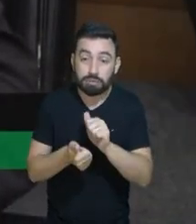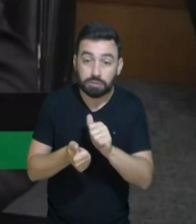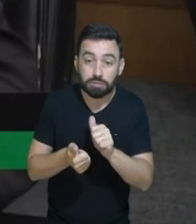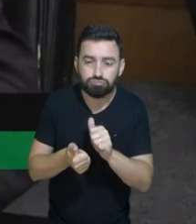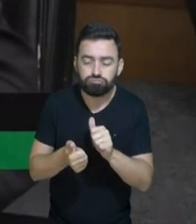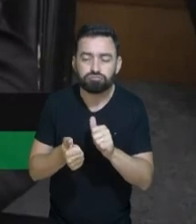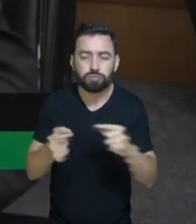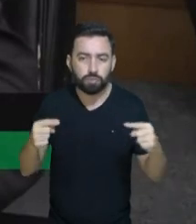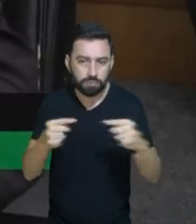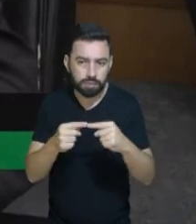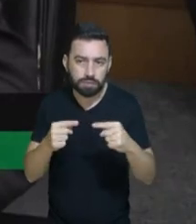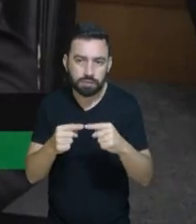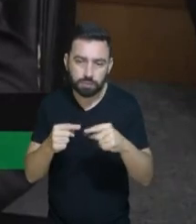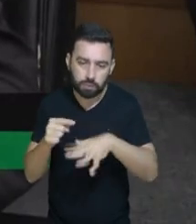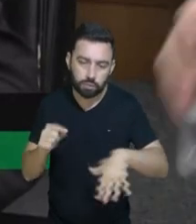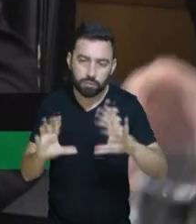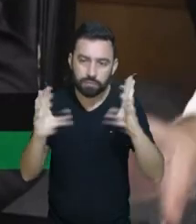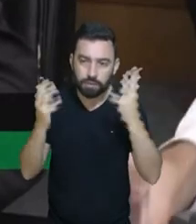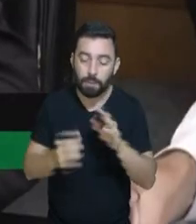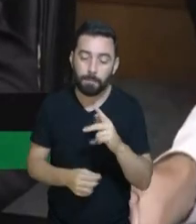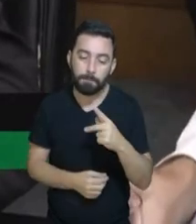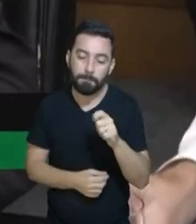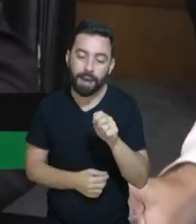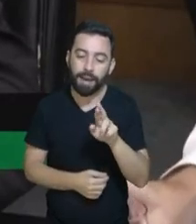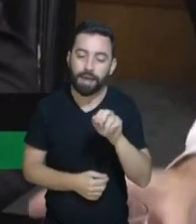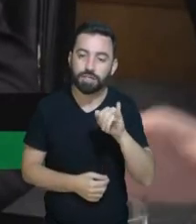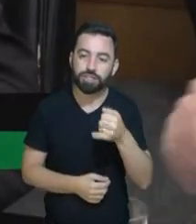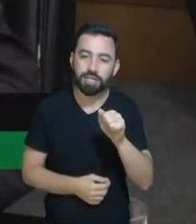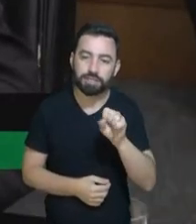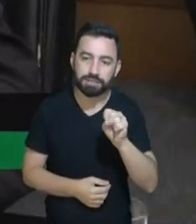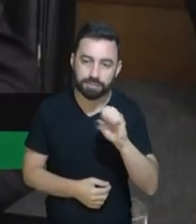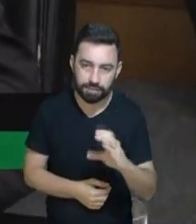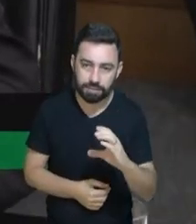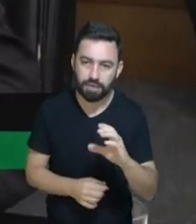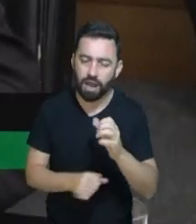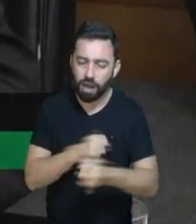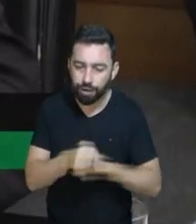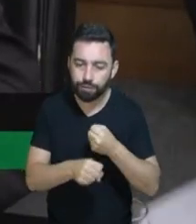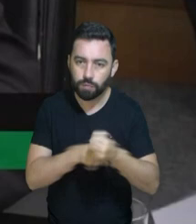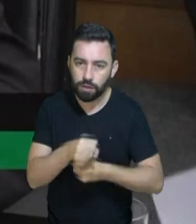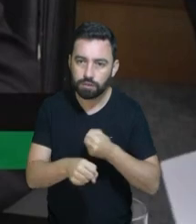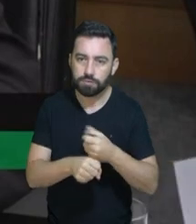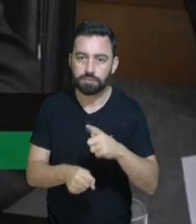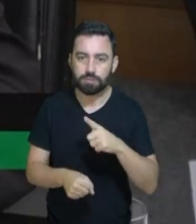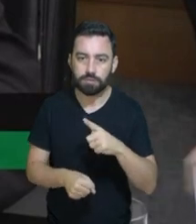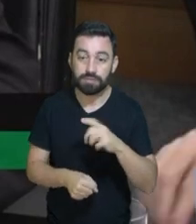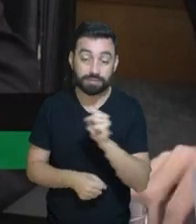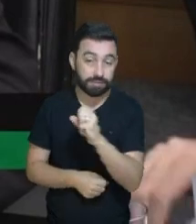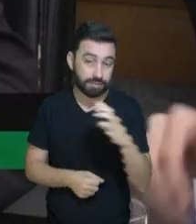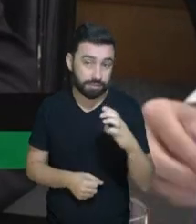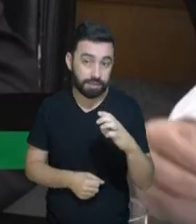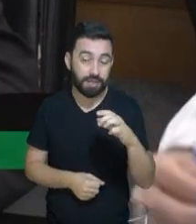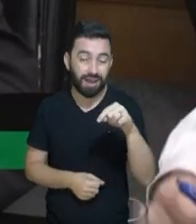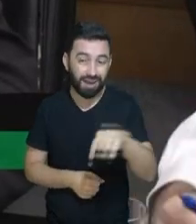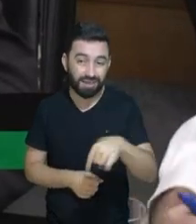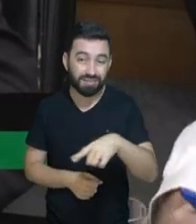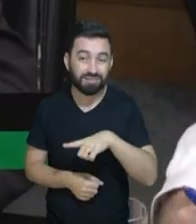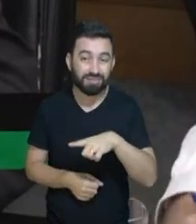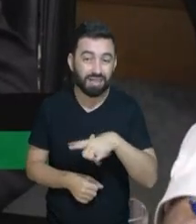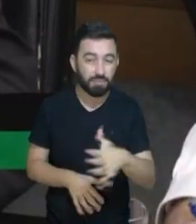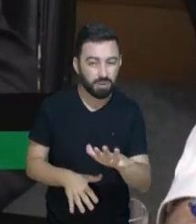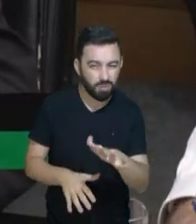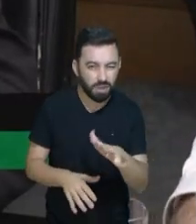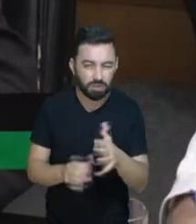fesor por meio do par jasque que acontecem anualmente em Santa Catarina segunda fesporte temos no